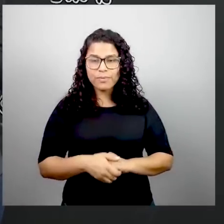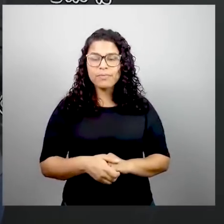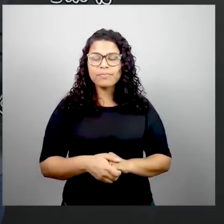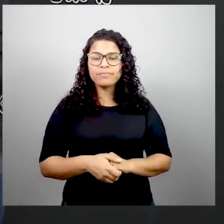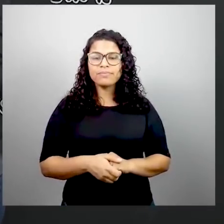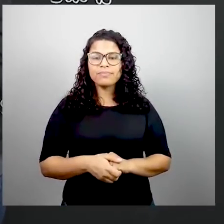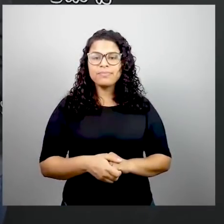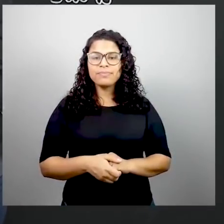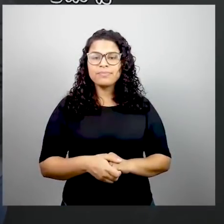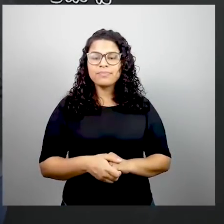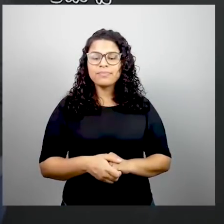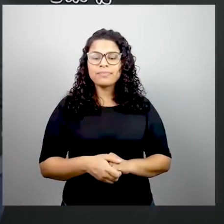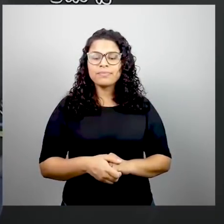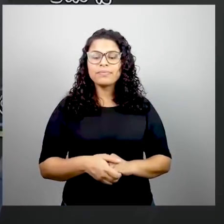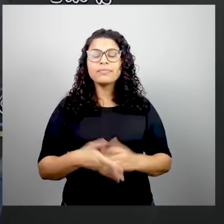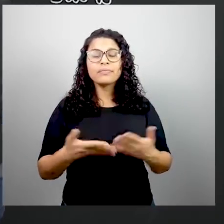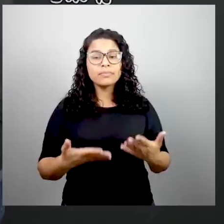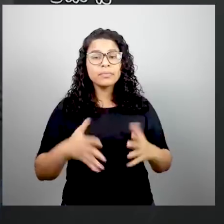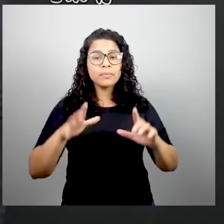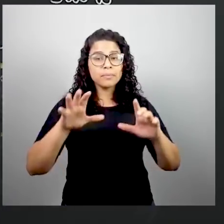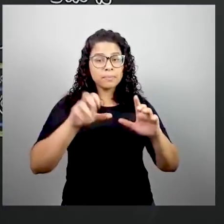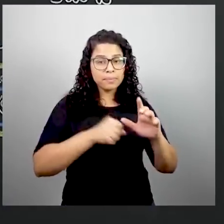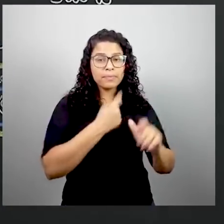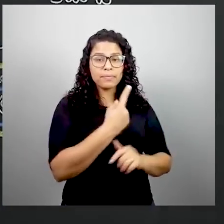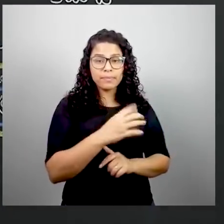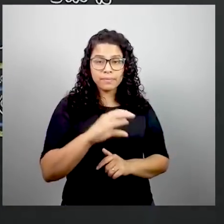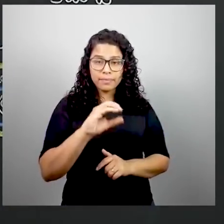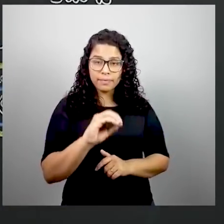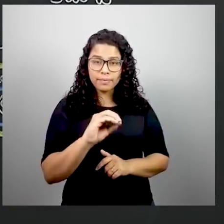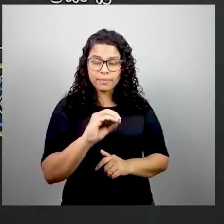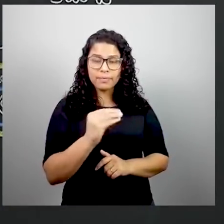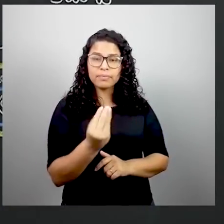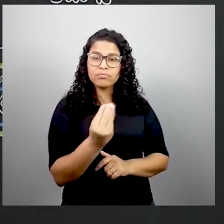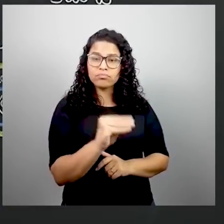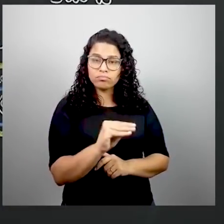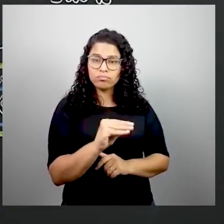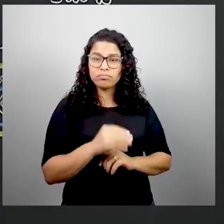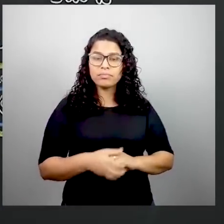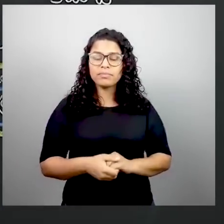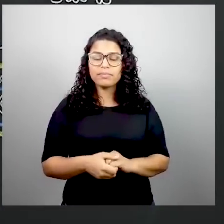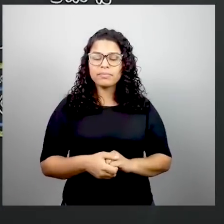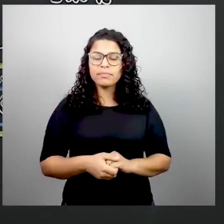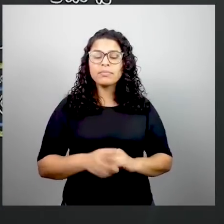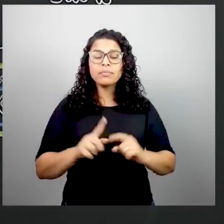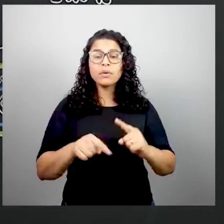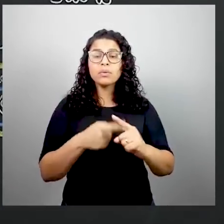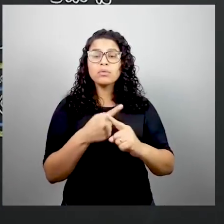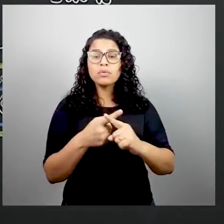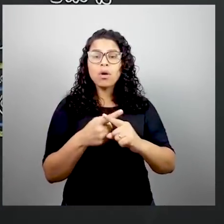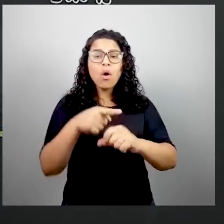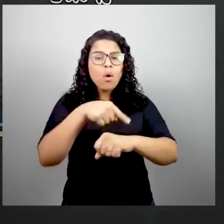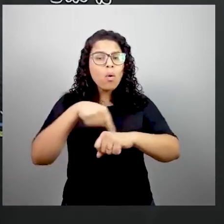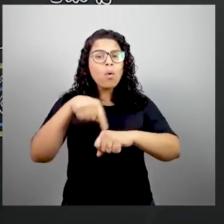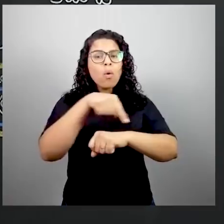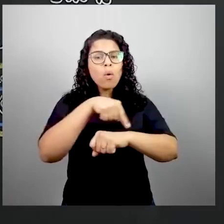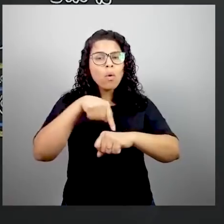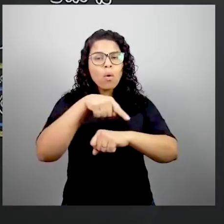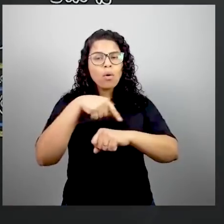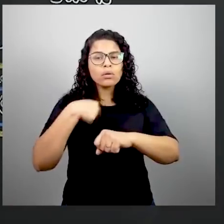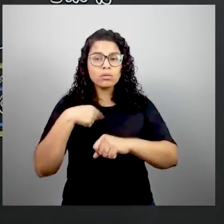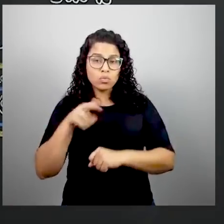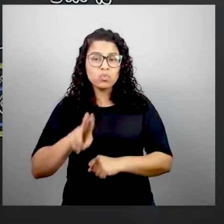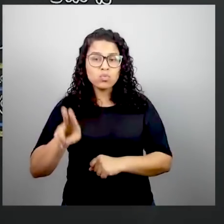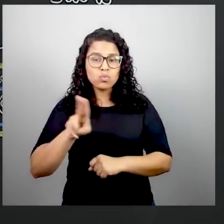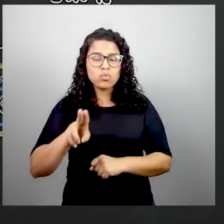marca dela, tá? Isso vai variar. Então, pego aqui esse 100, minha potência foi 100, e eu multiplico pelas horas que ela